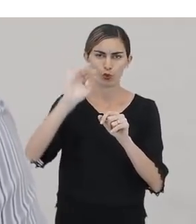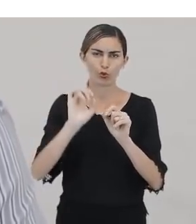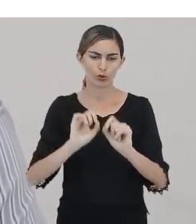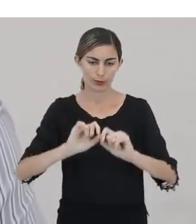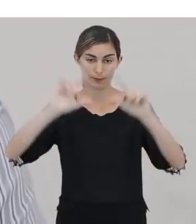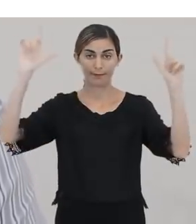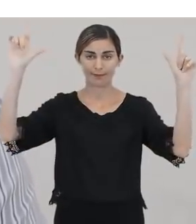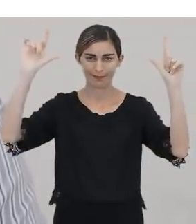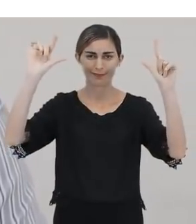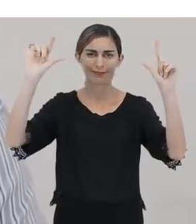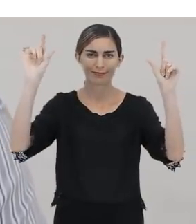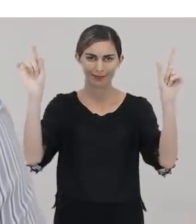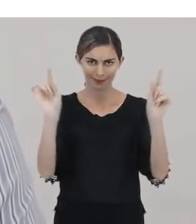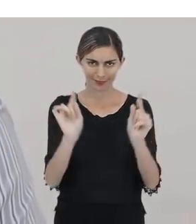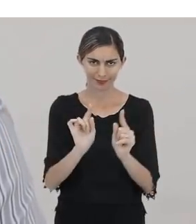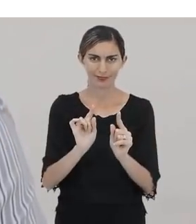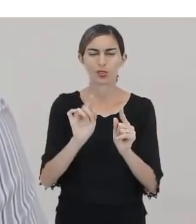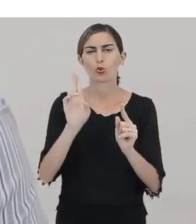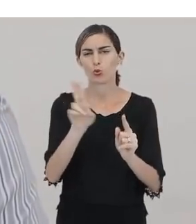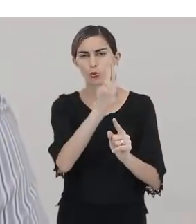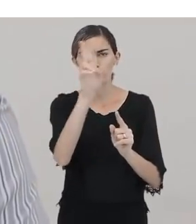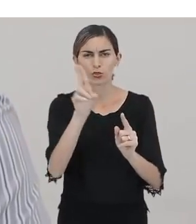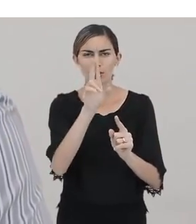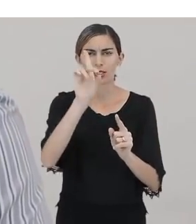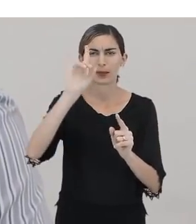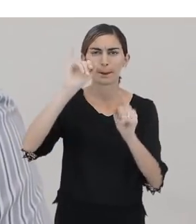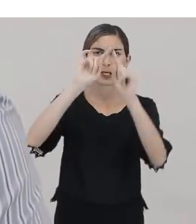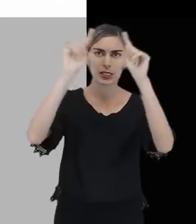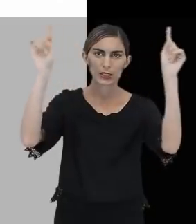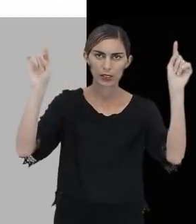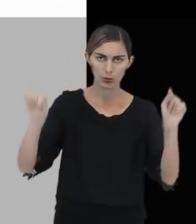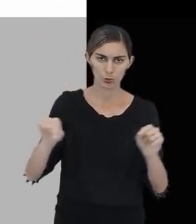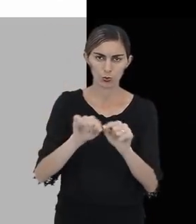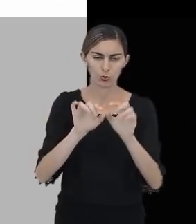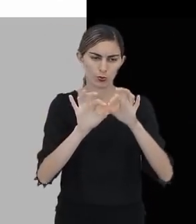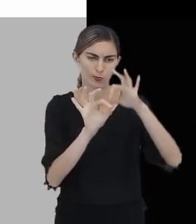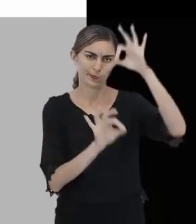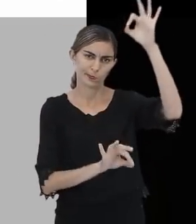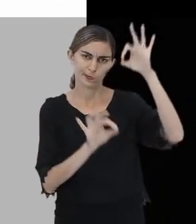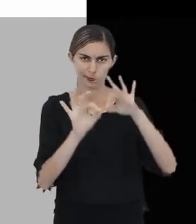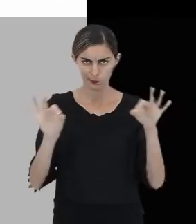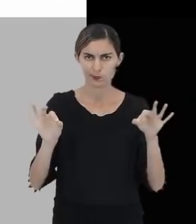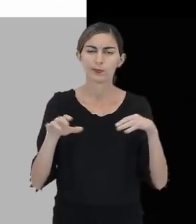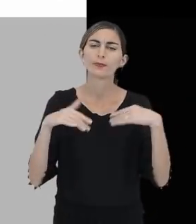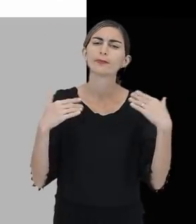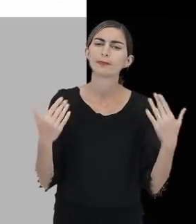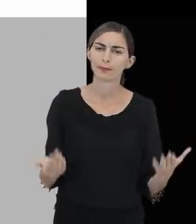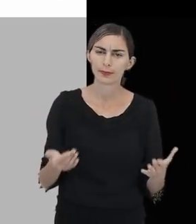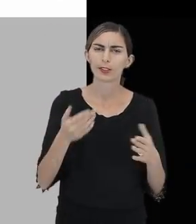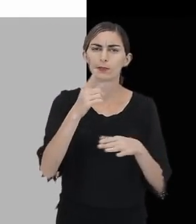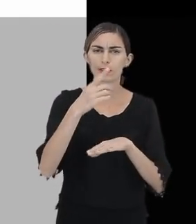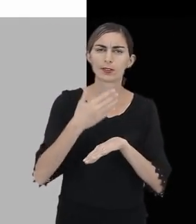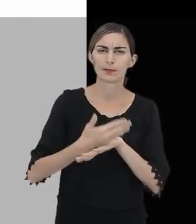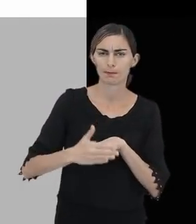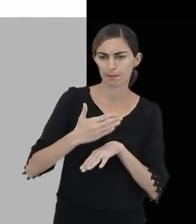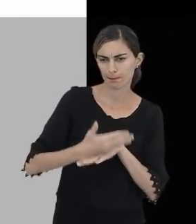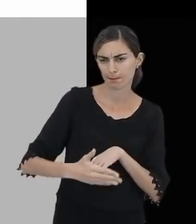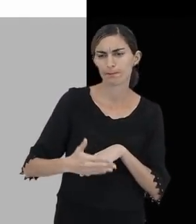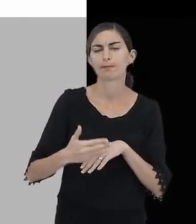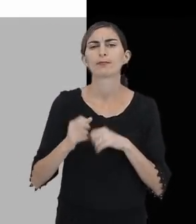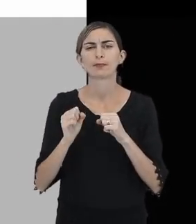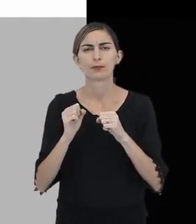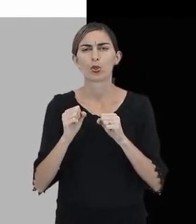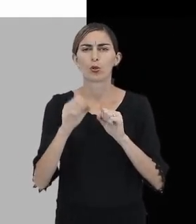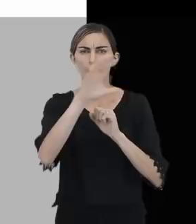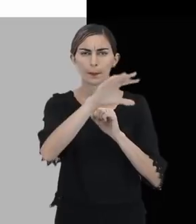componente, espaçamento, usando essas dimensões aqui, certo? Então, para exercitar, a gente pode pegar o projeto